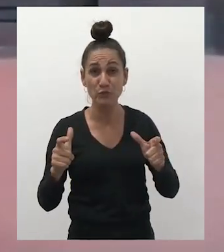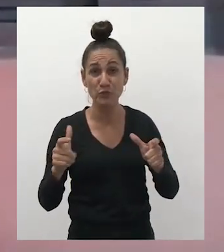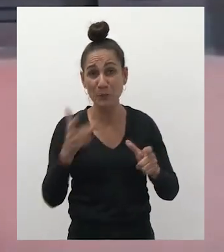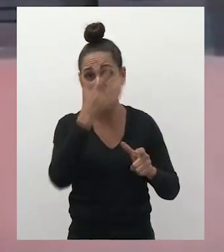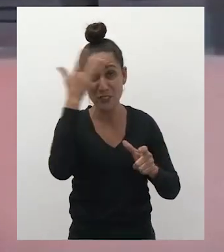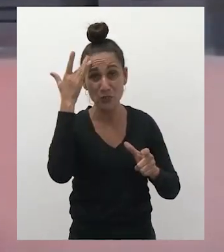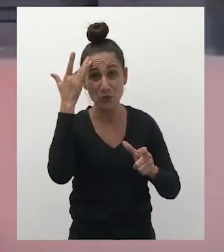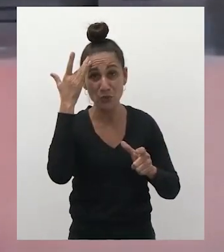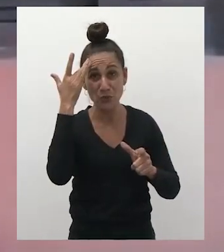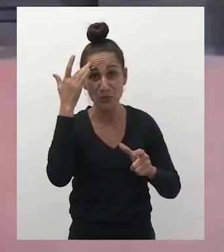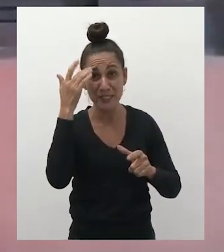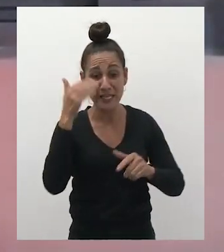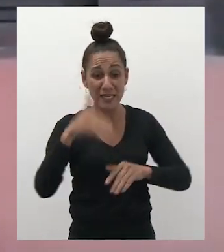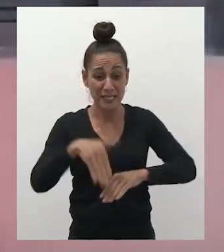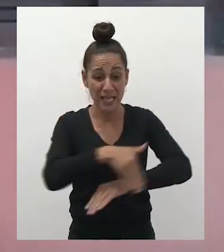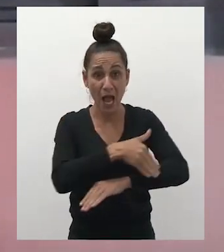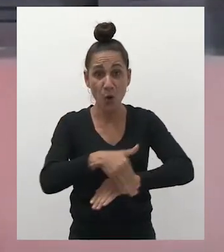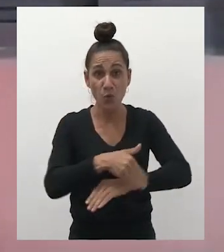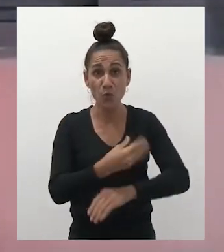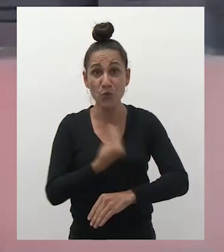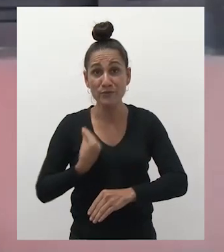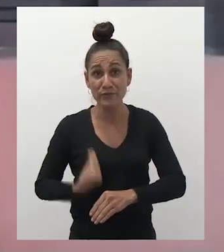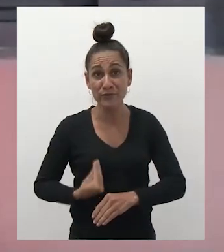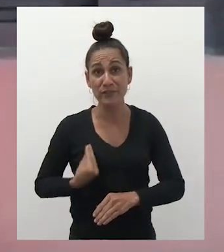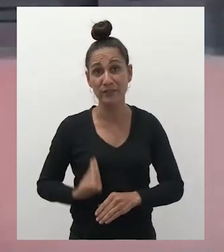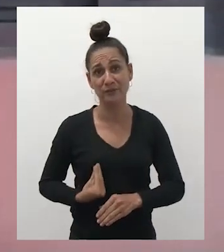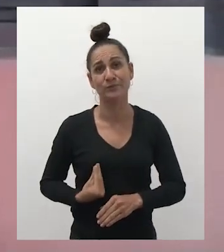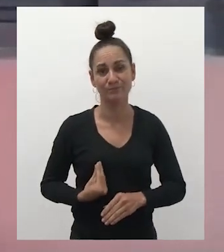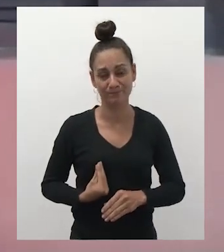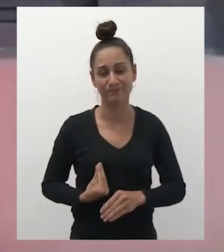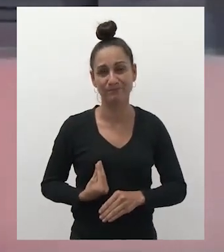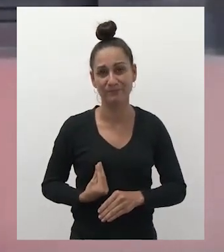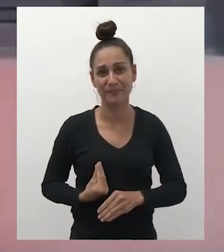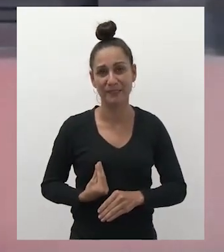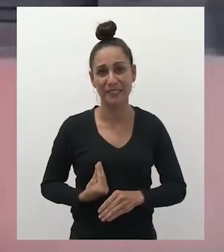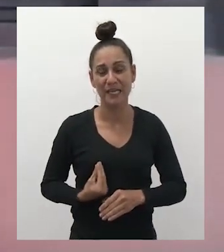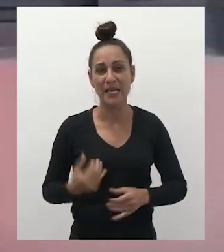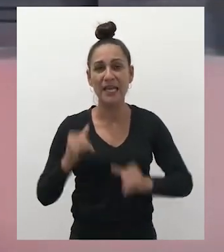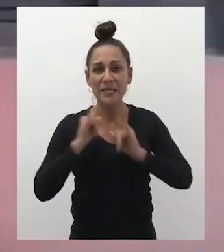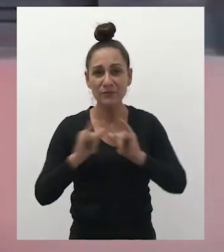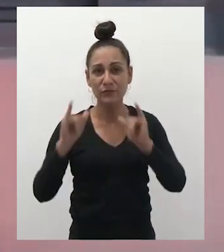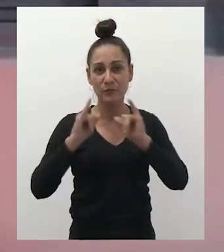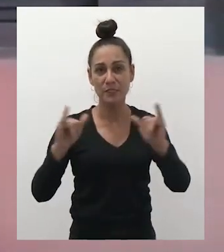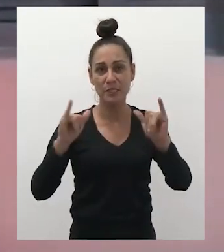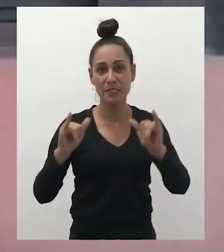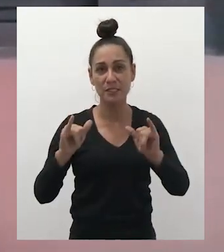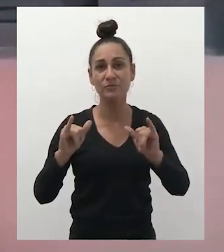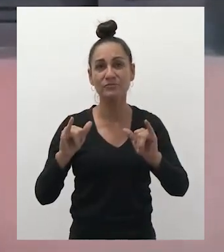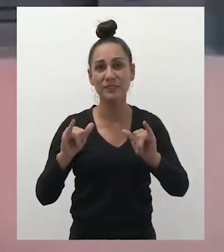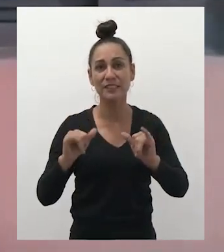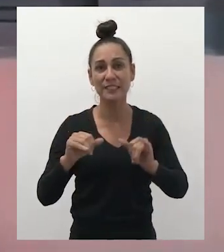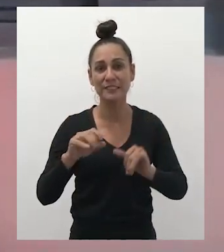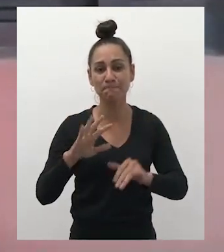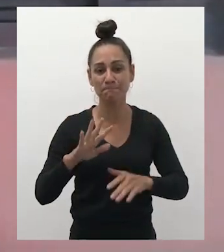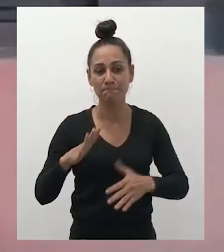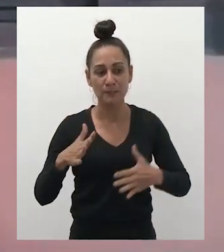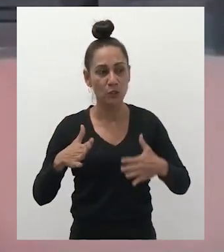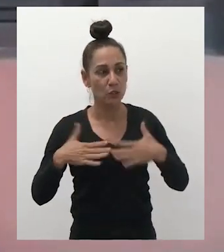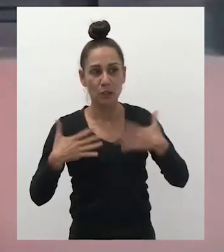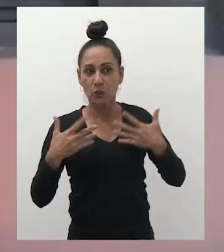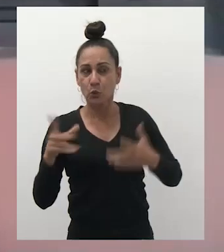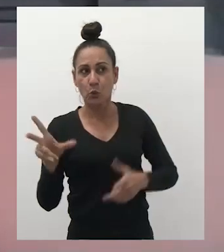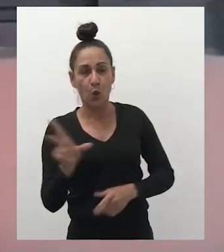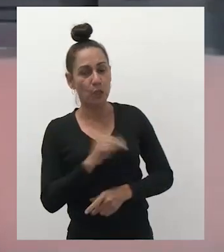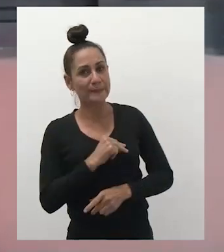de pessoas nessa condição, né? É uma coisa, é uma informação que realmente assusta, né? É uma